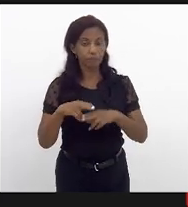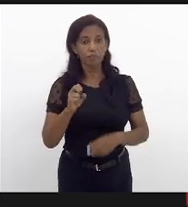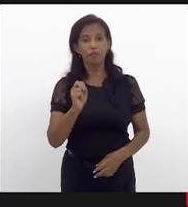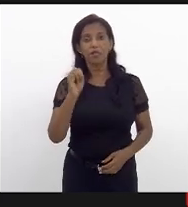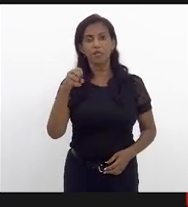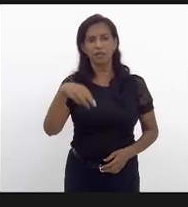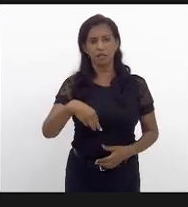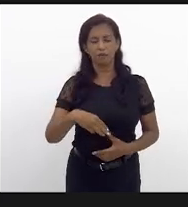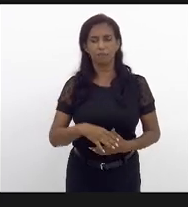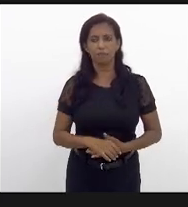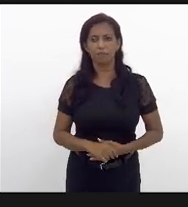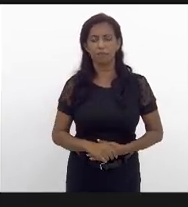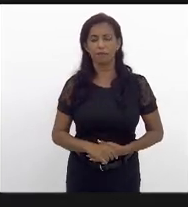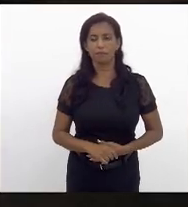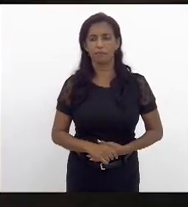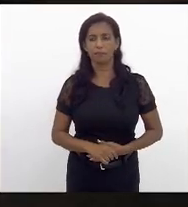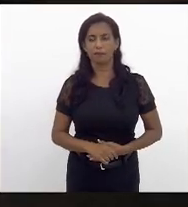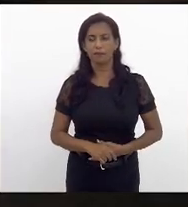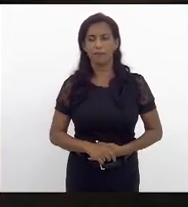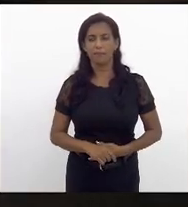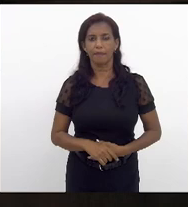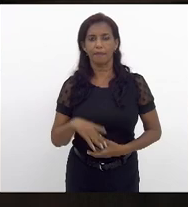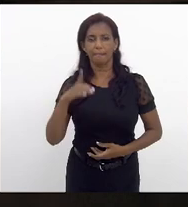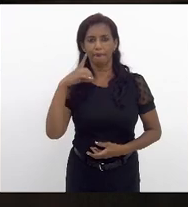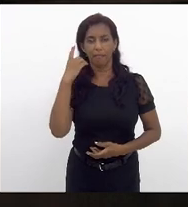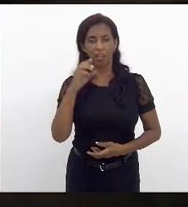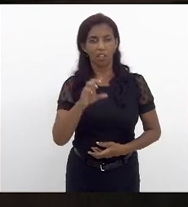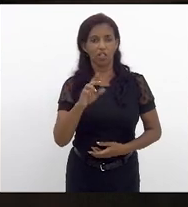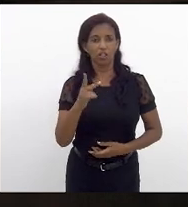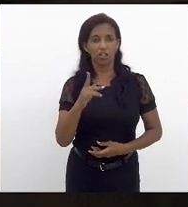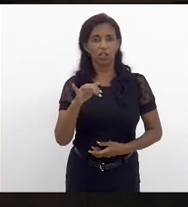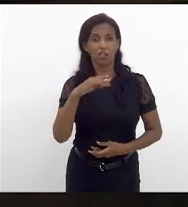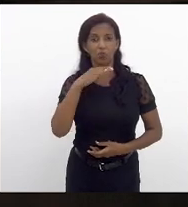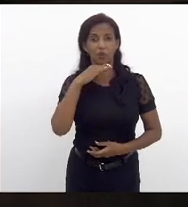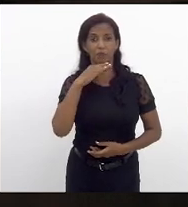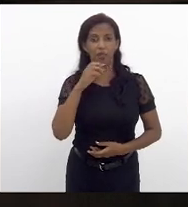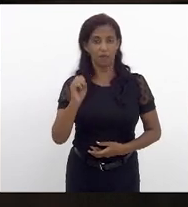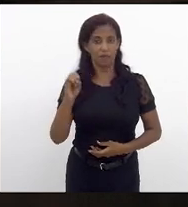sim. Sim. Deputado Chiquinho da Mangueira, sim.